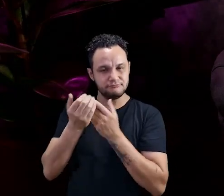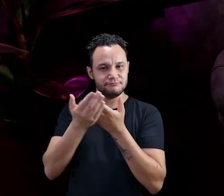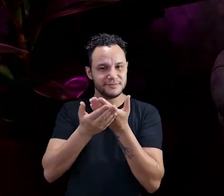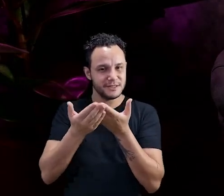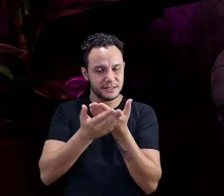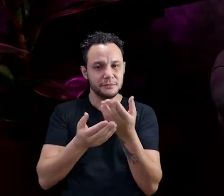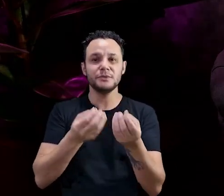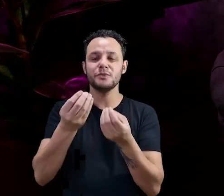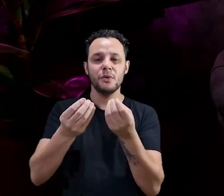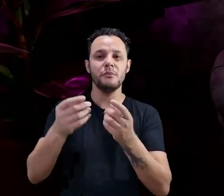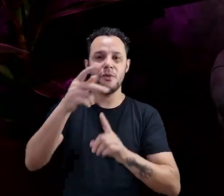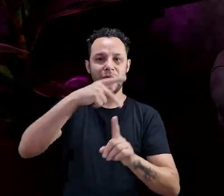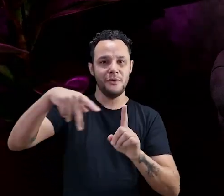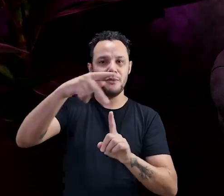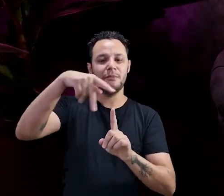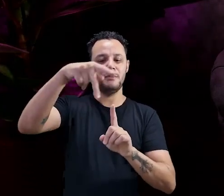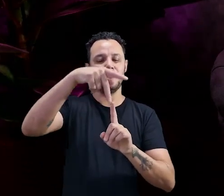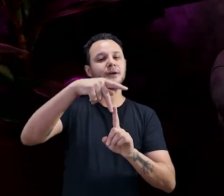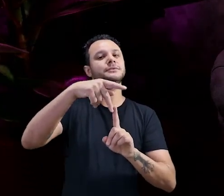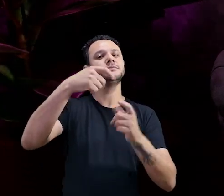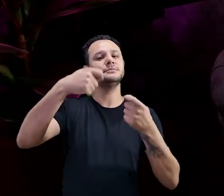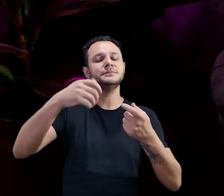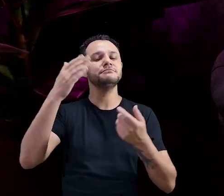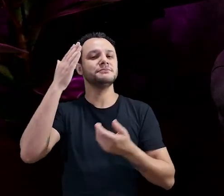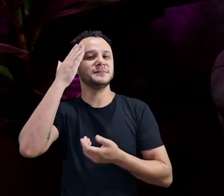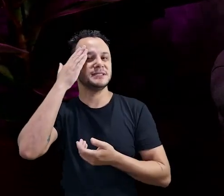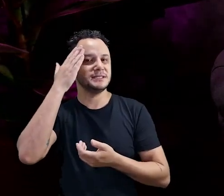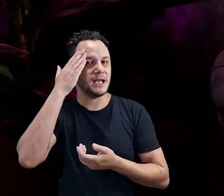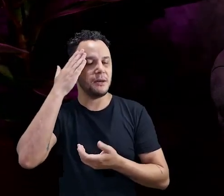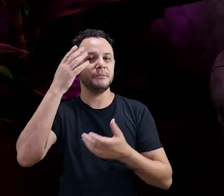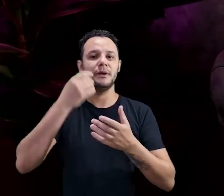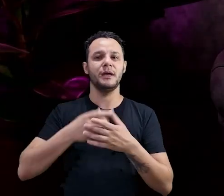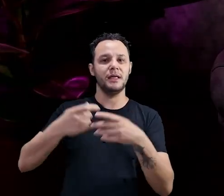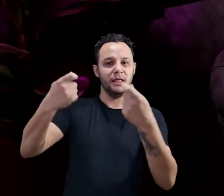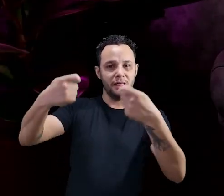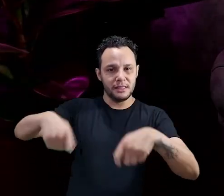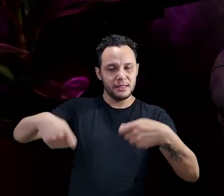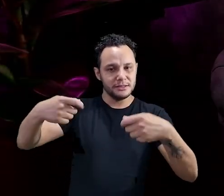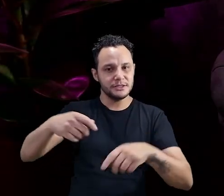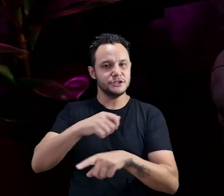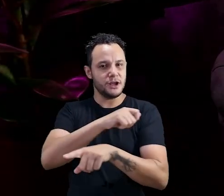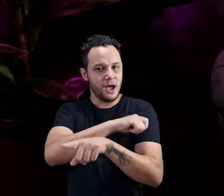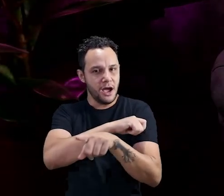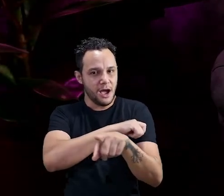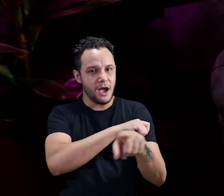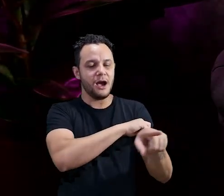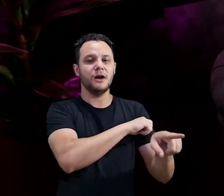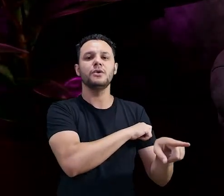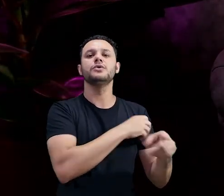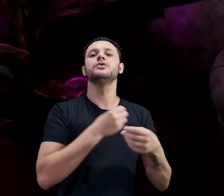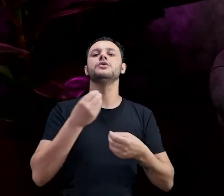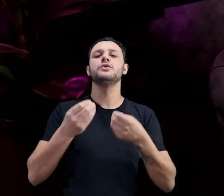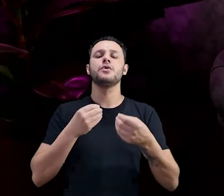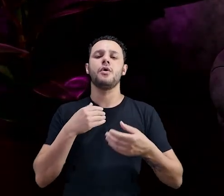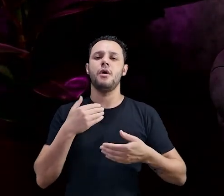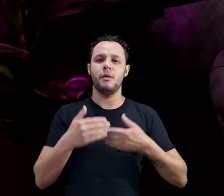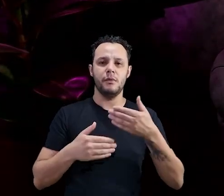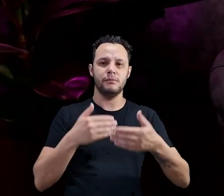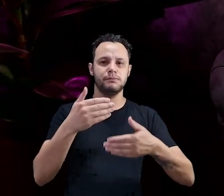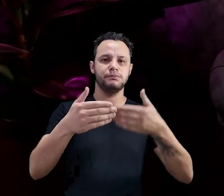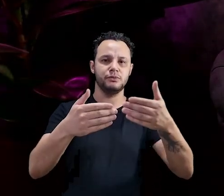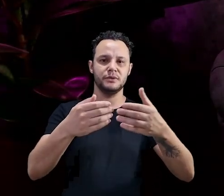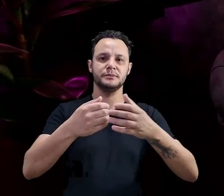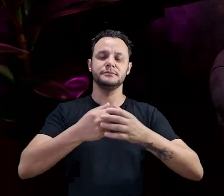precisa saber qual é o plano de atendimento dessa criança, como que a gente vai trabalhar com as necessidades dela, como que a gente vai ajudar a